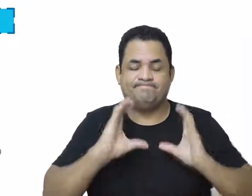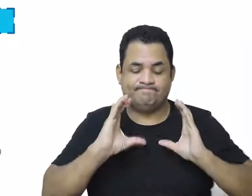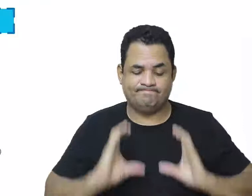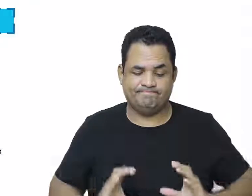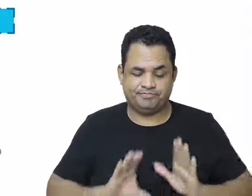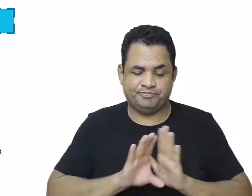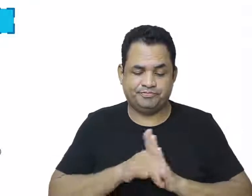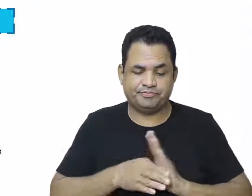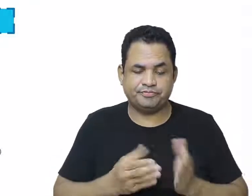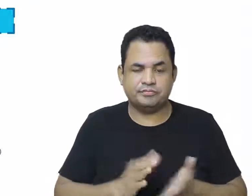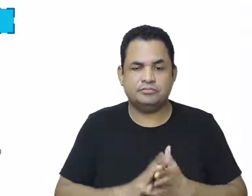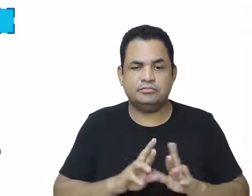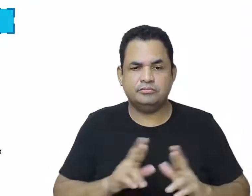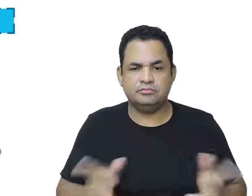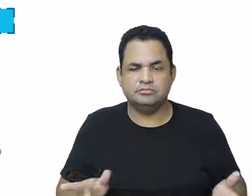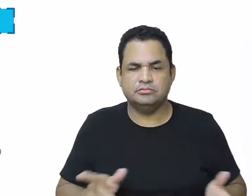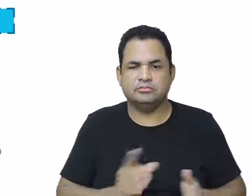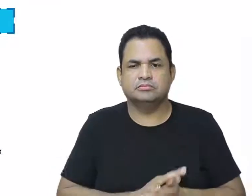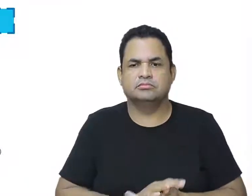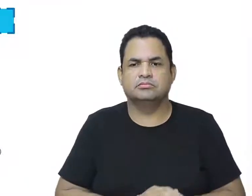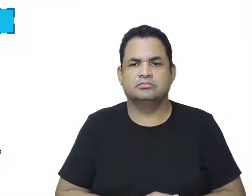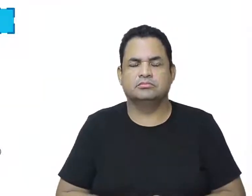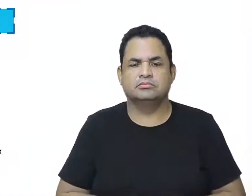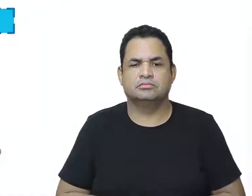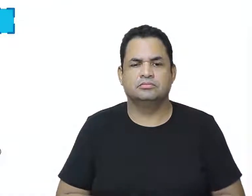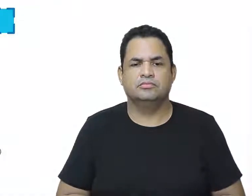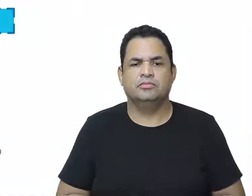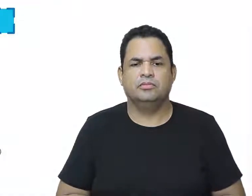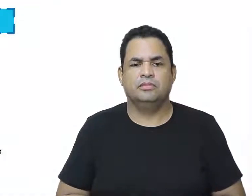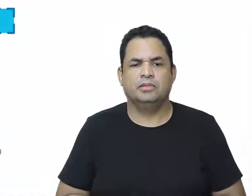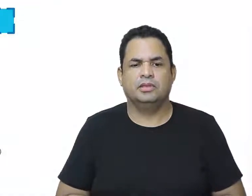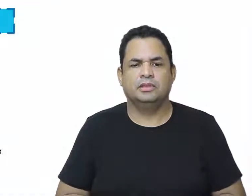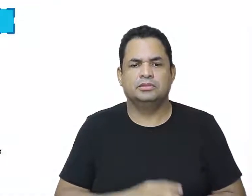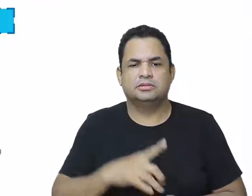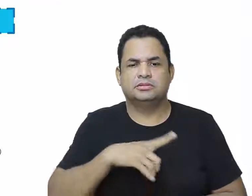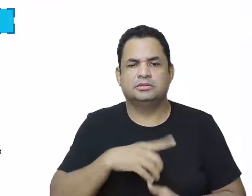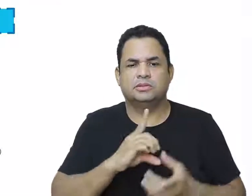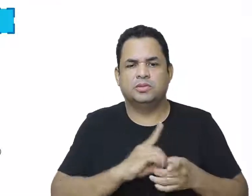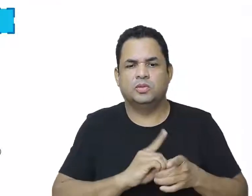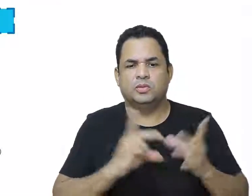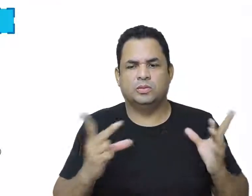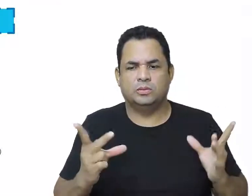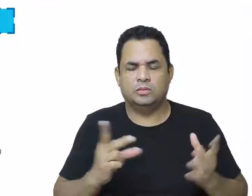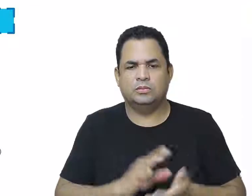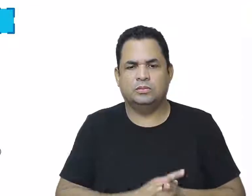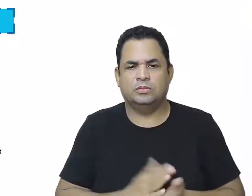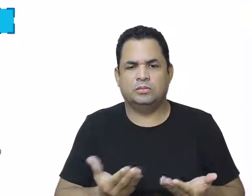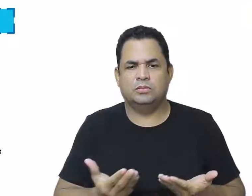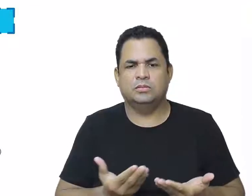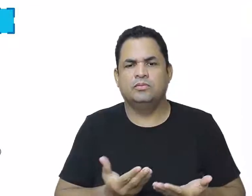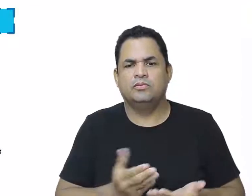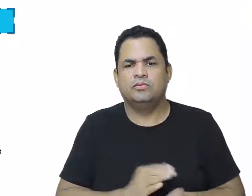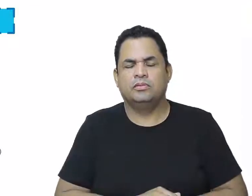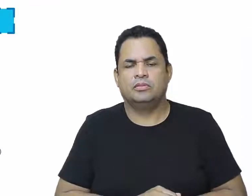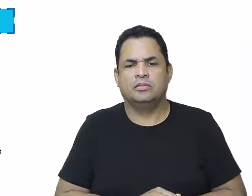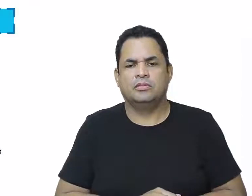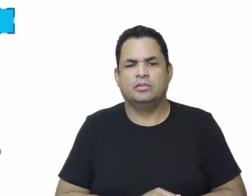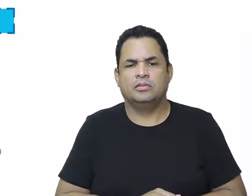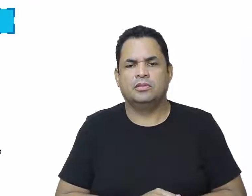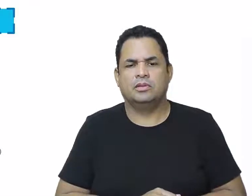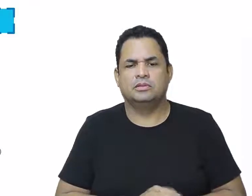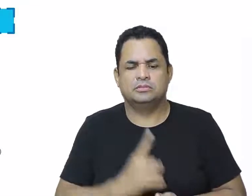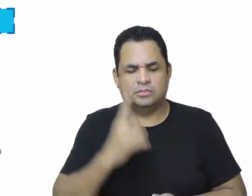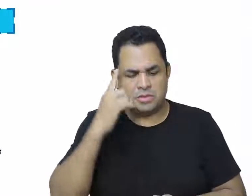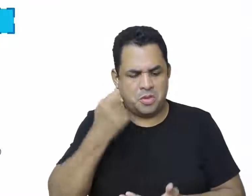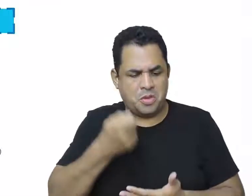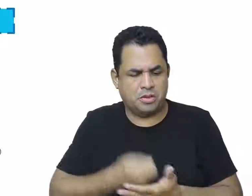era diferente, tá, pessoal? Que fique bem claro isso. E aí a democracia seria uma forma de